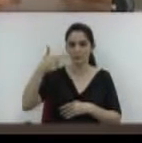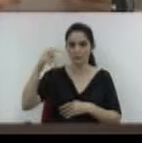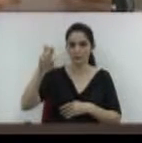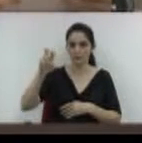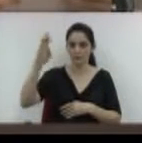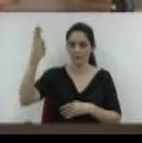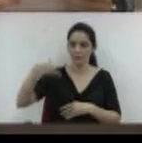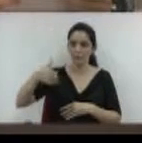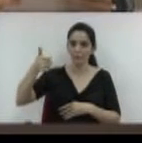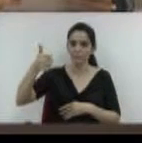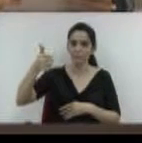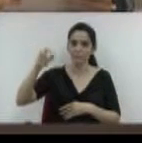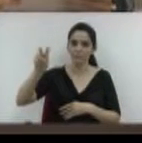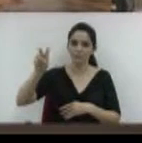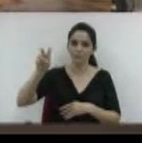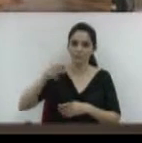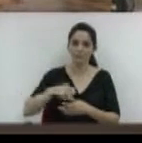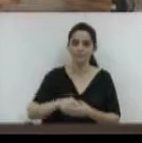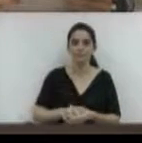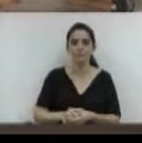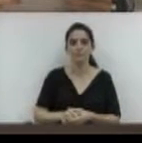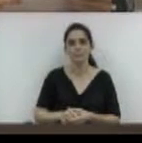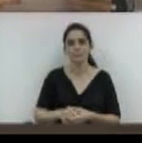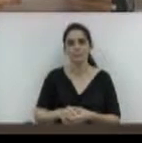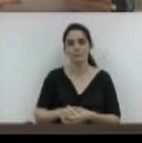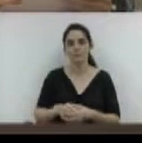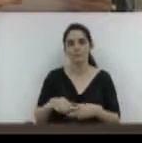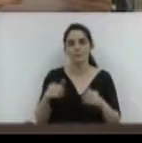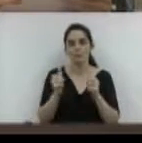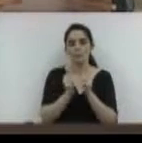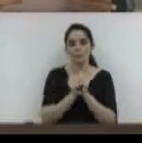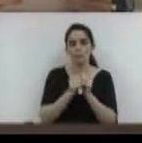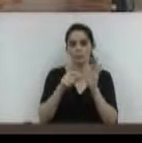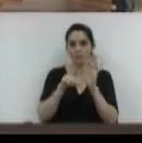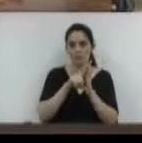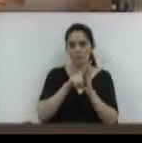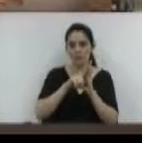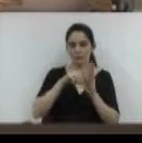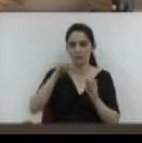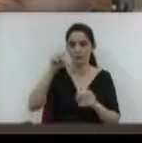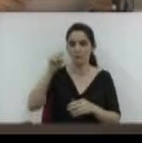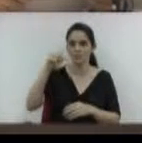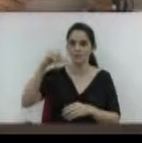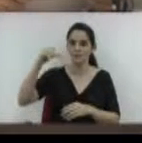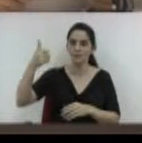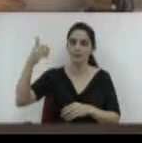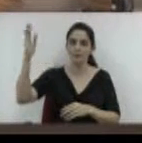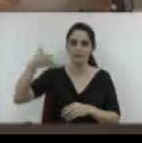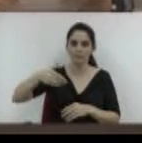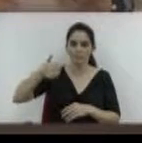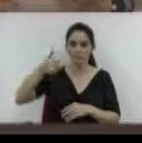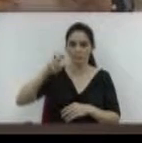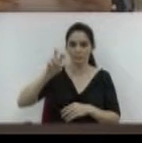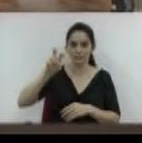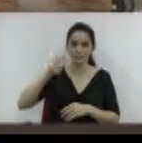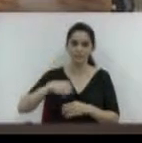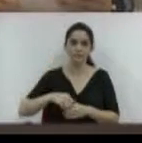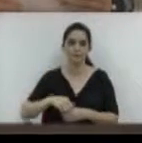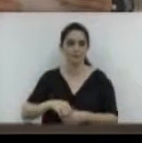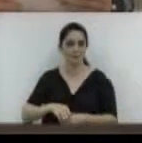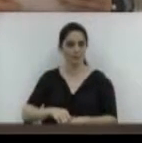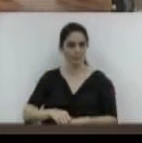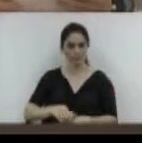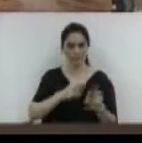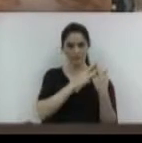725/15, alterada pela Lei Complementar número 731/15 e da outras providências.